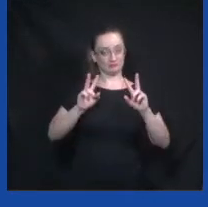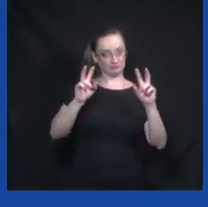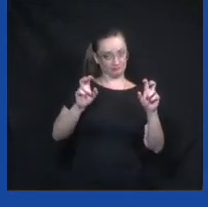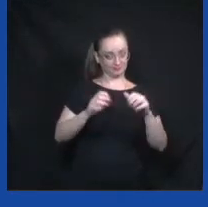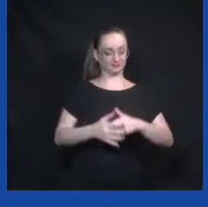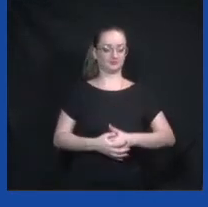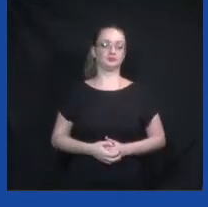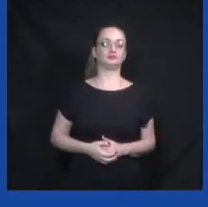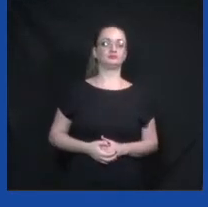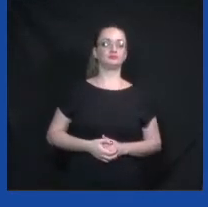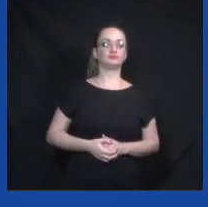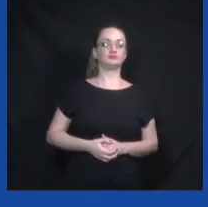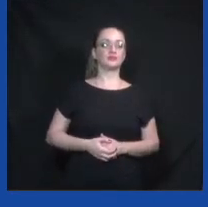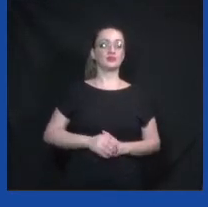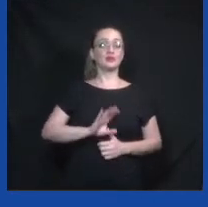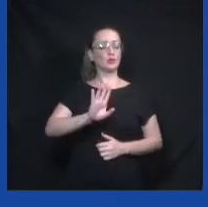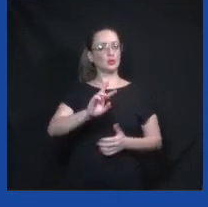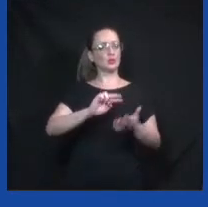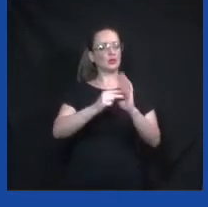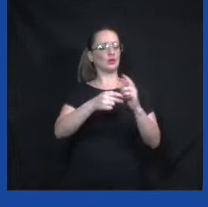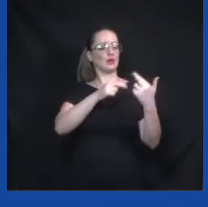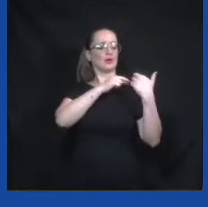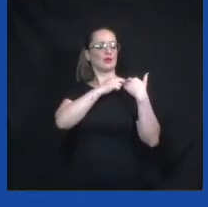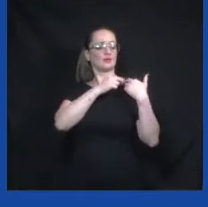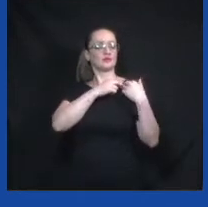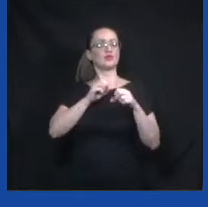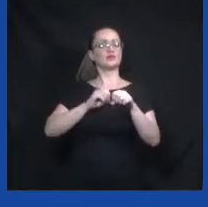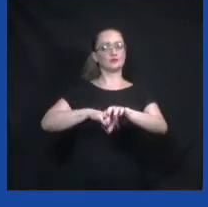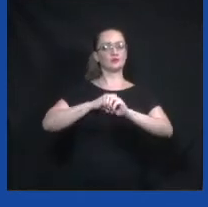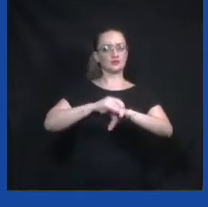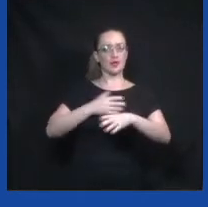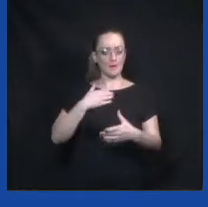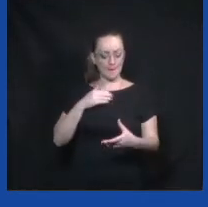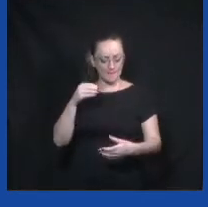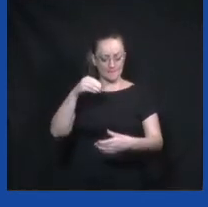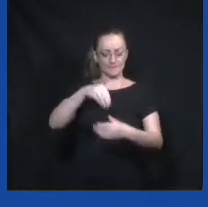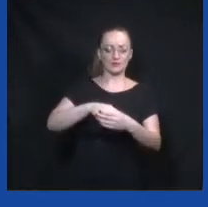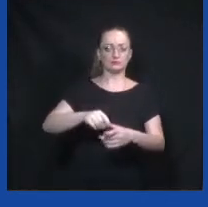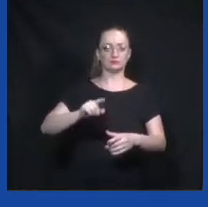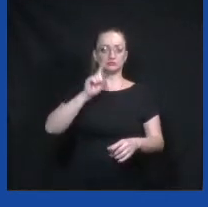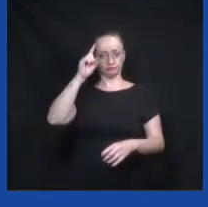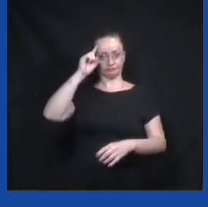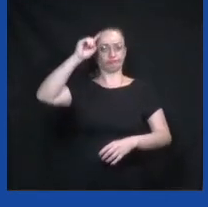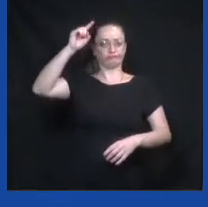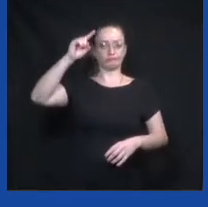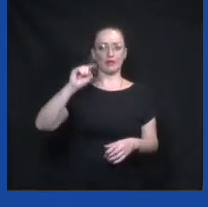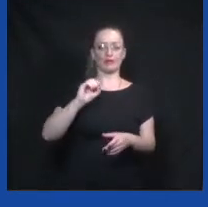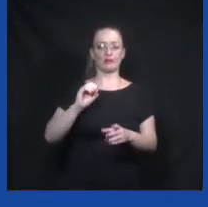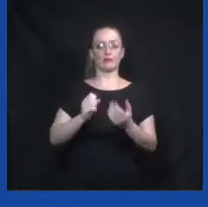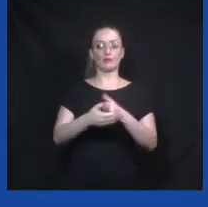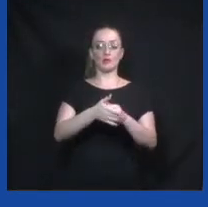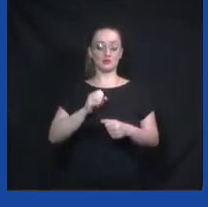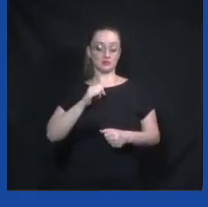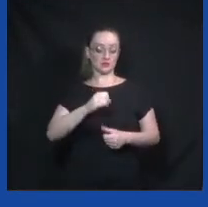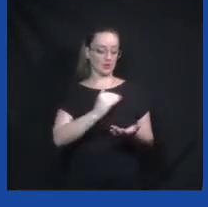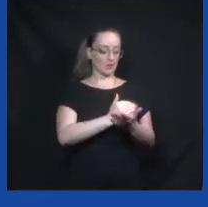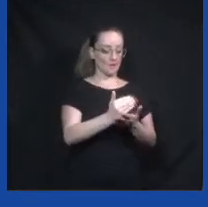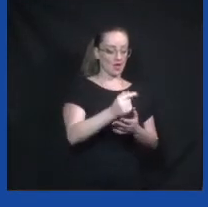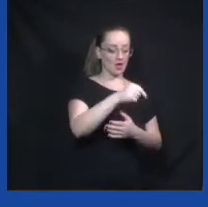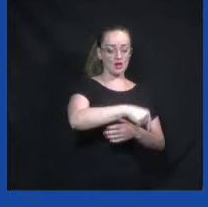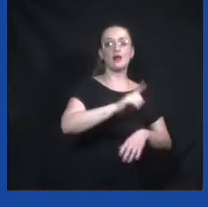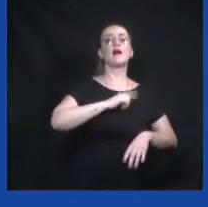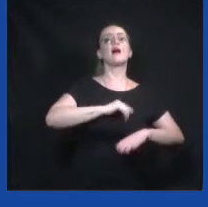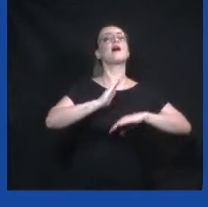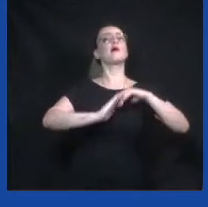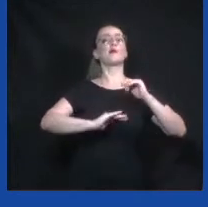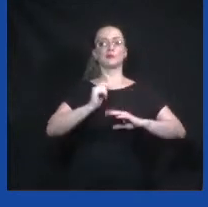Então, o papel da educação é absolutamente basilar e central na ideia da democracia. Porque se ela é a promessa não cumprida, ela é algo que